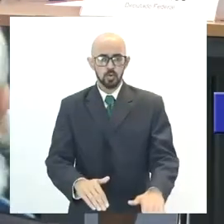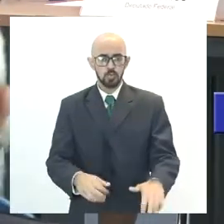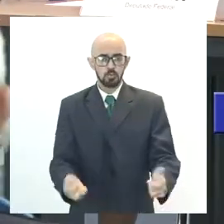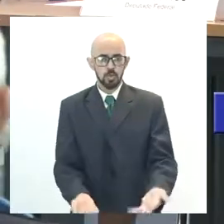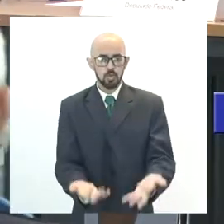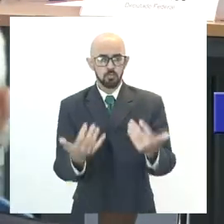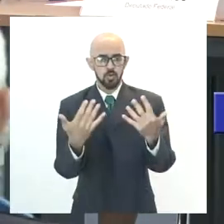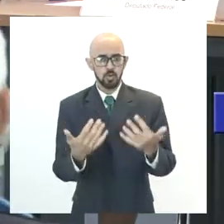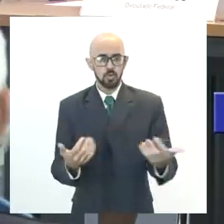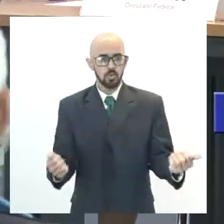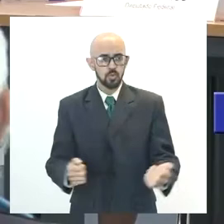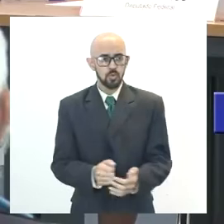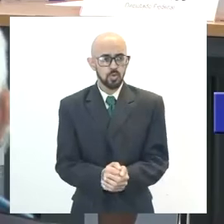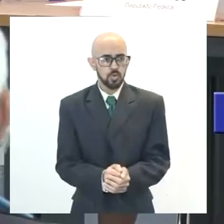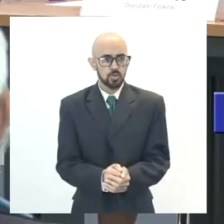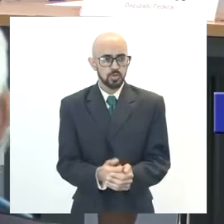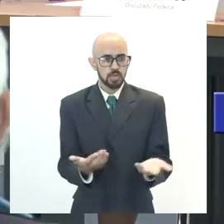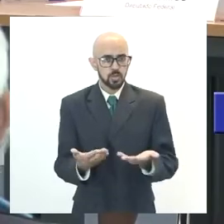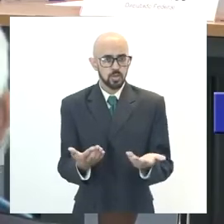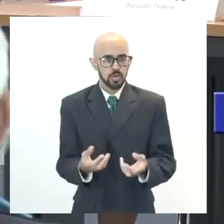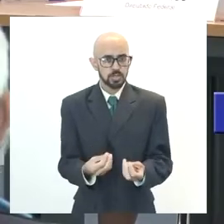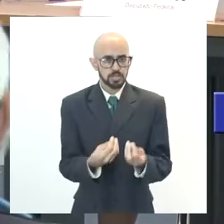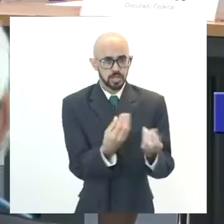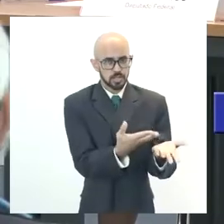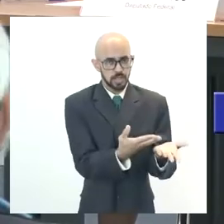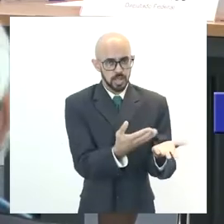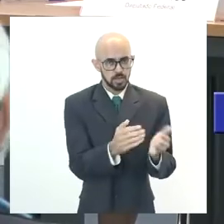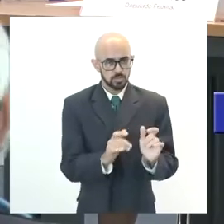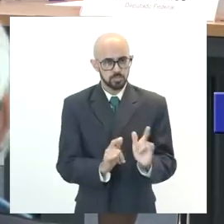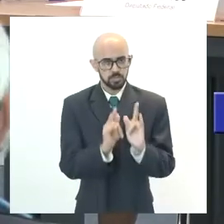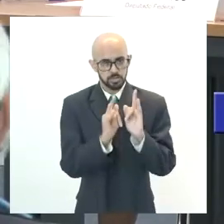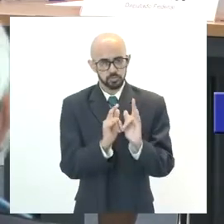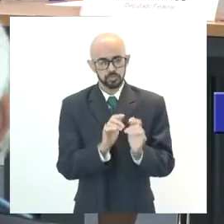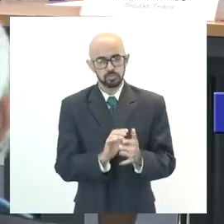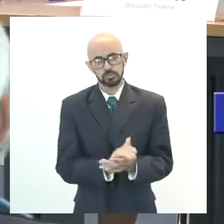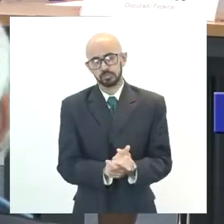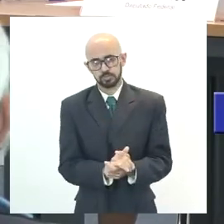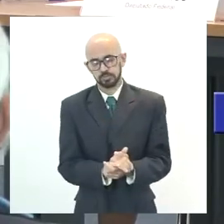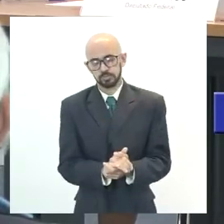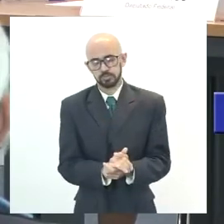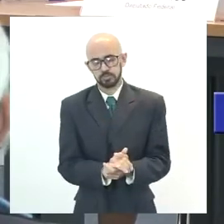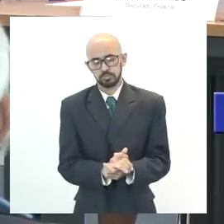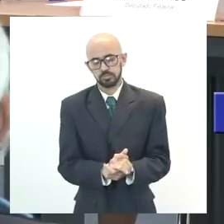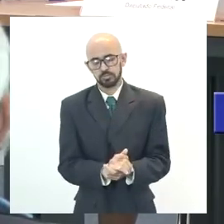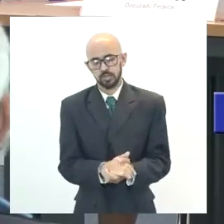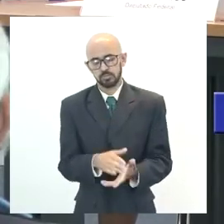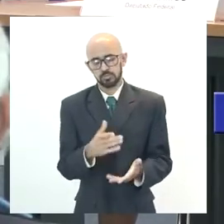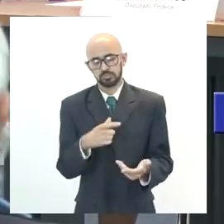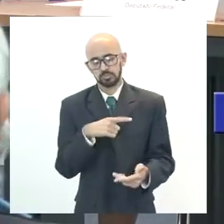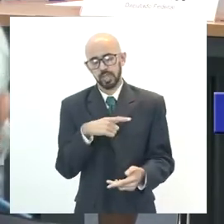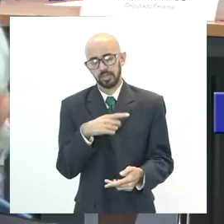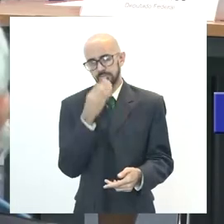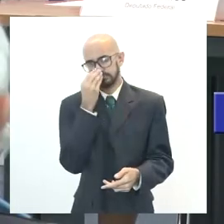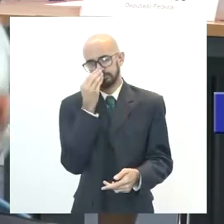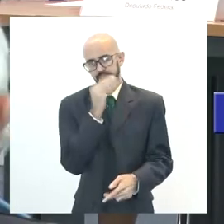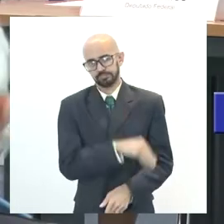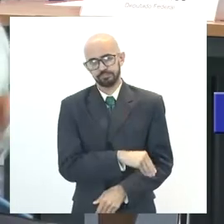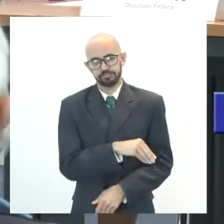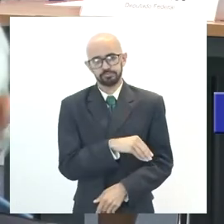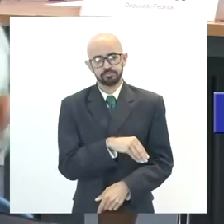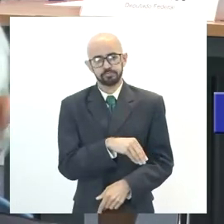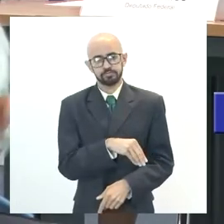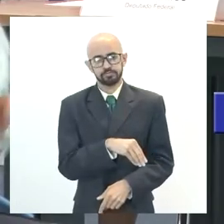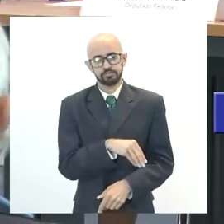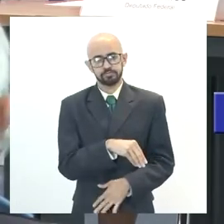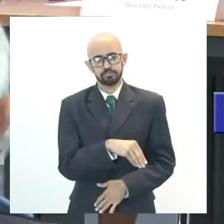agora querem me entregar ali o prédio Vá então é é como é que se diz tão desprezo média é